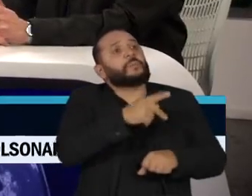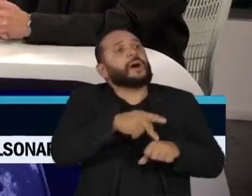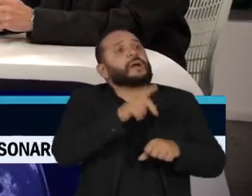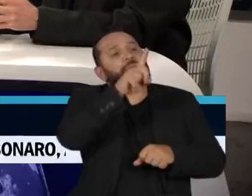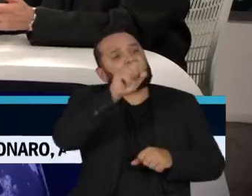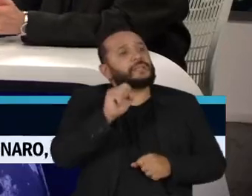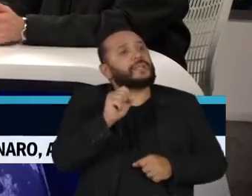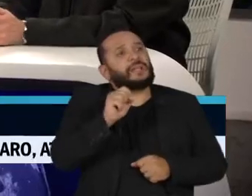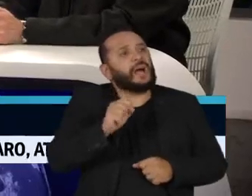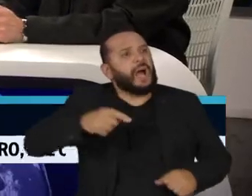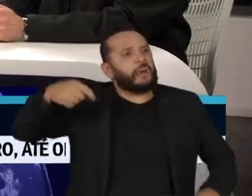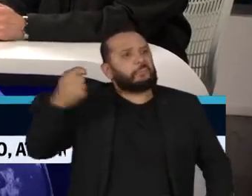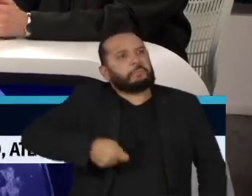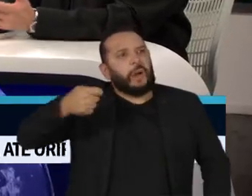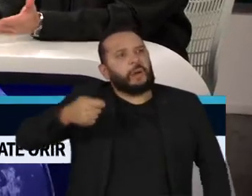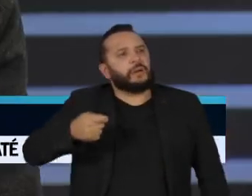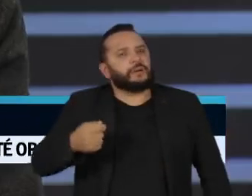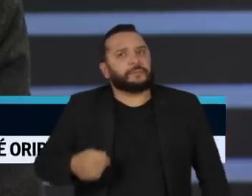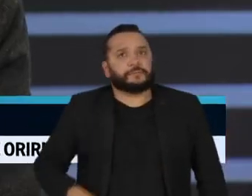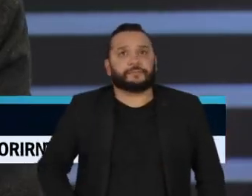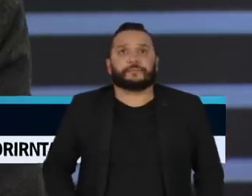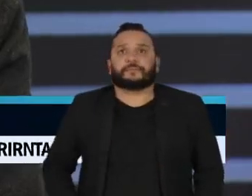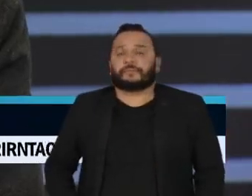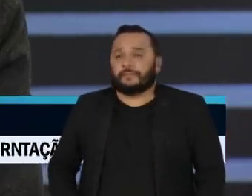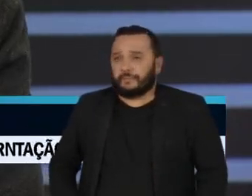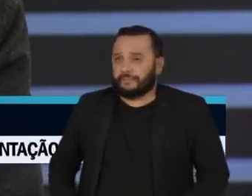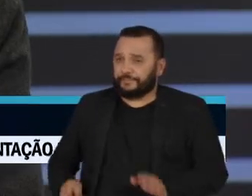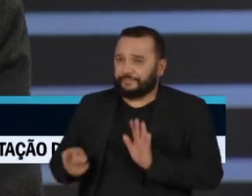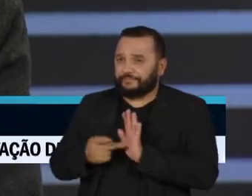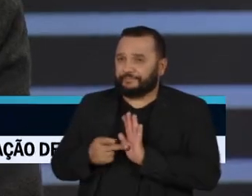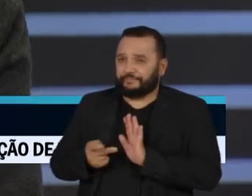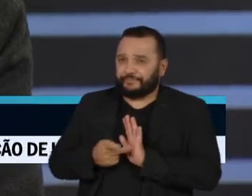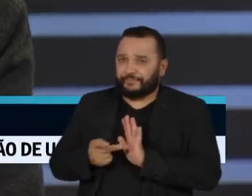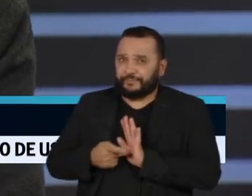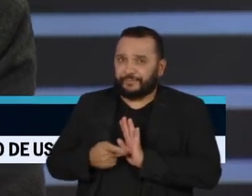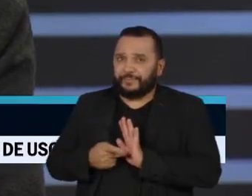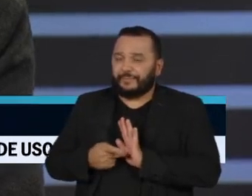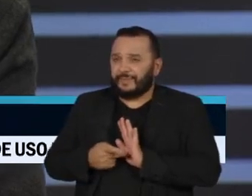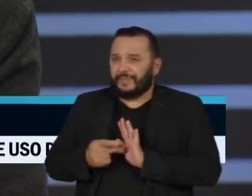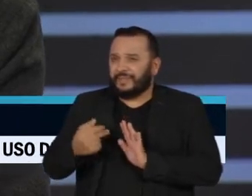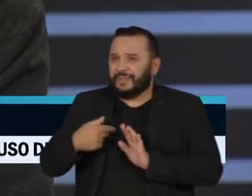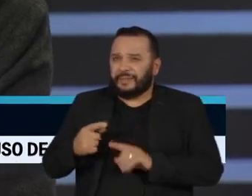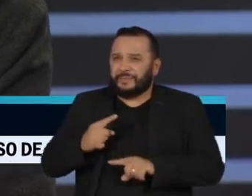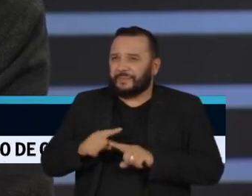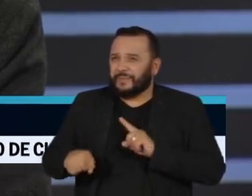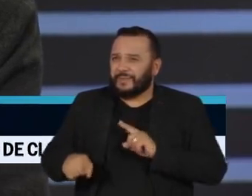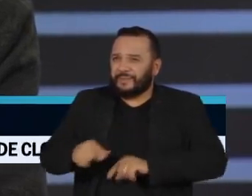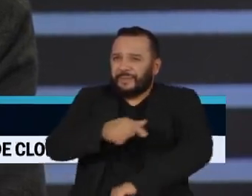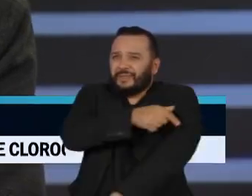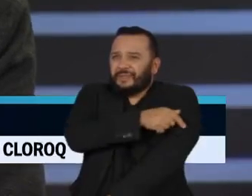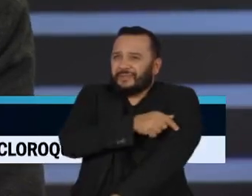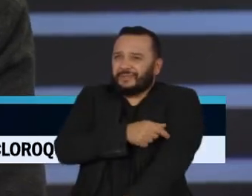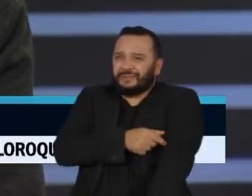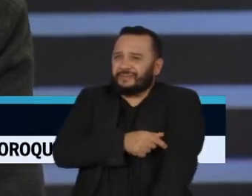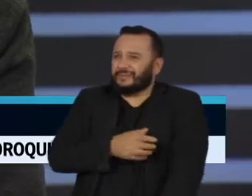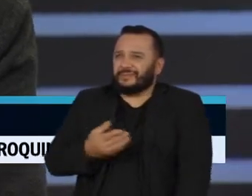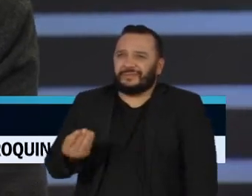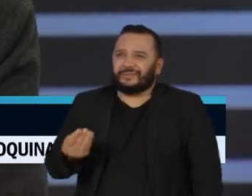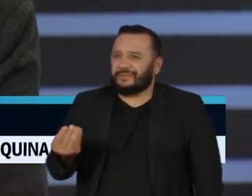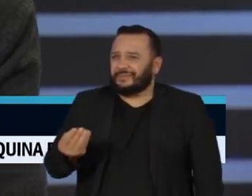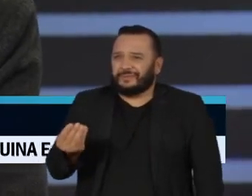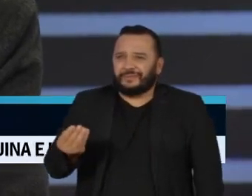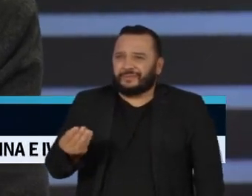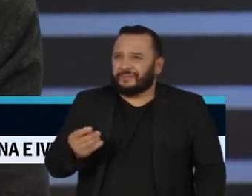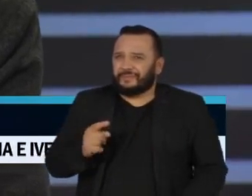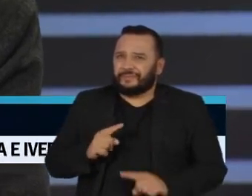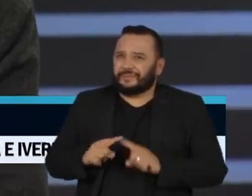autoritárias grande verdade assim é que a proibição de entrar com a braçadeira também